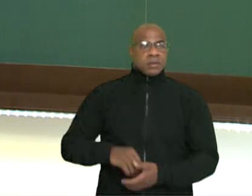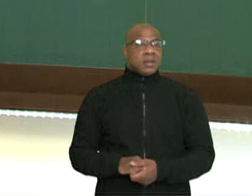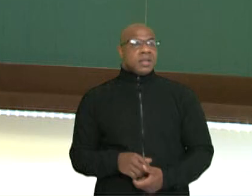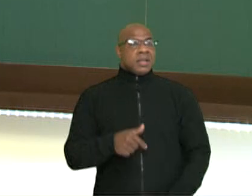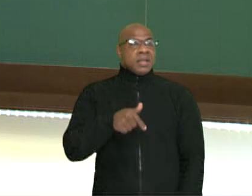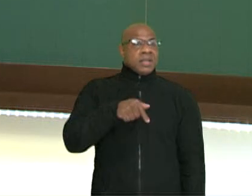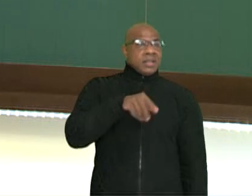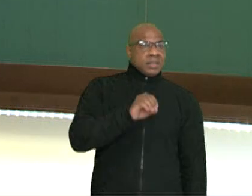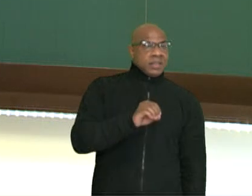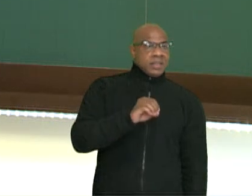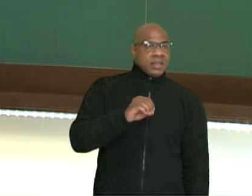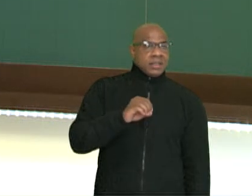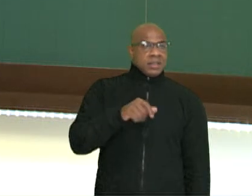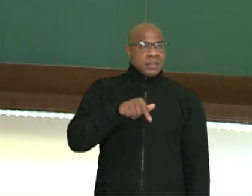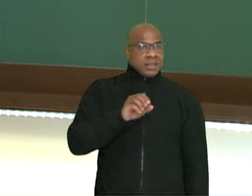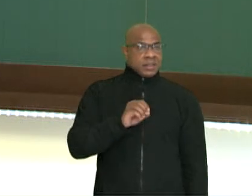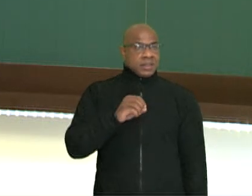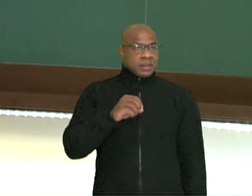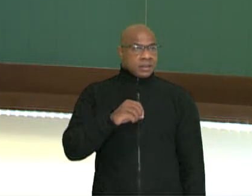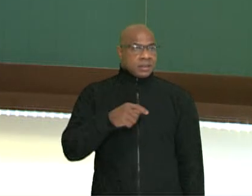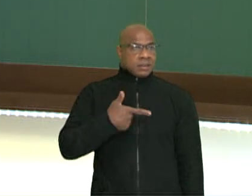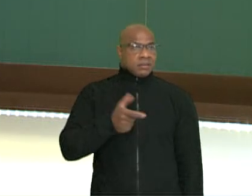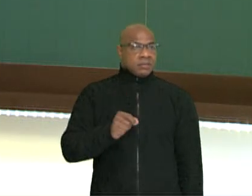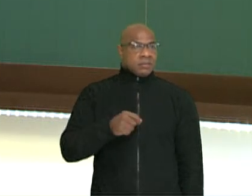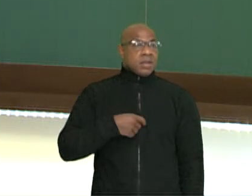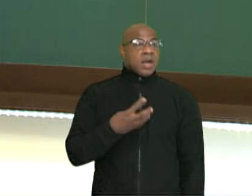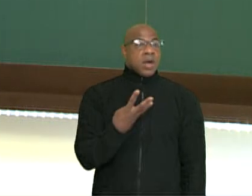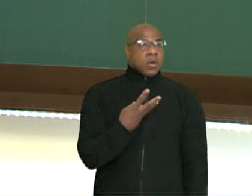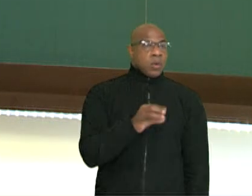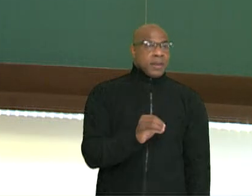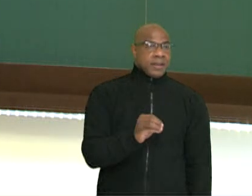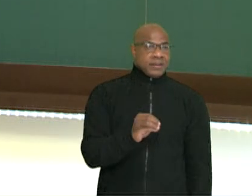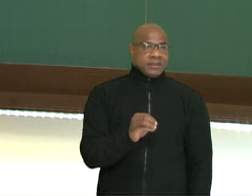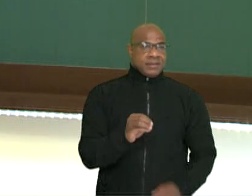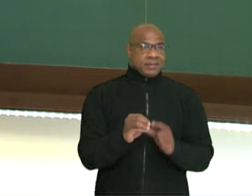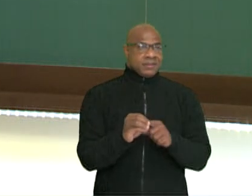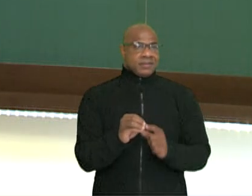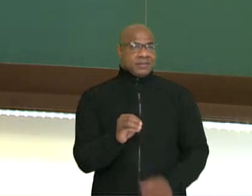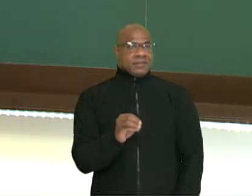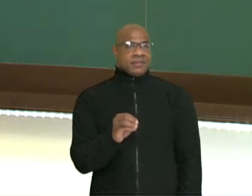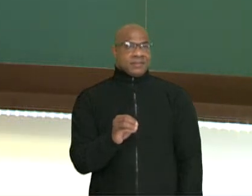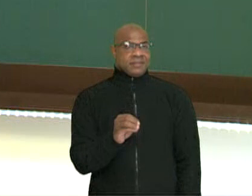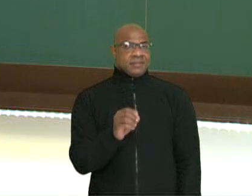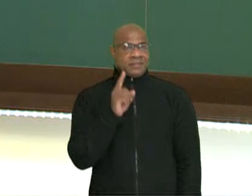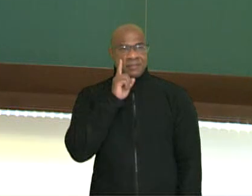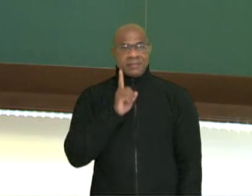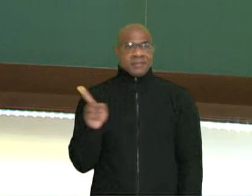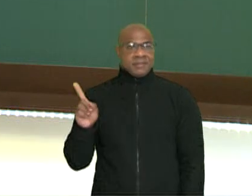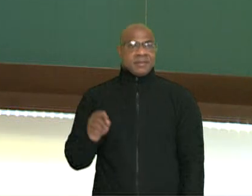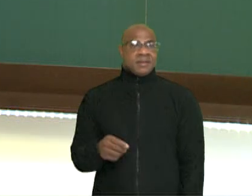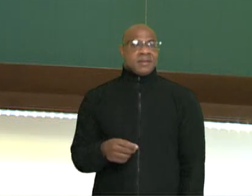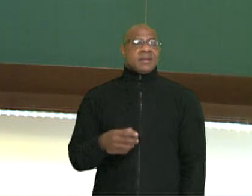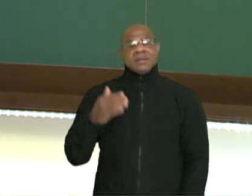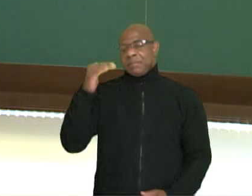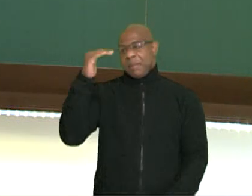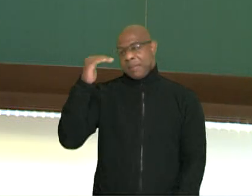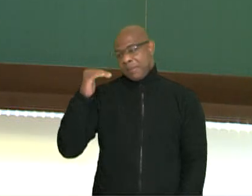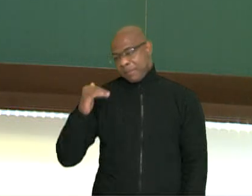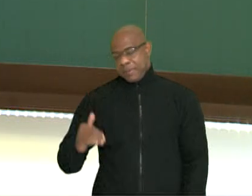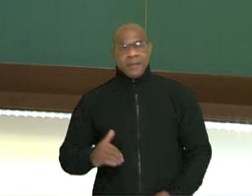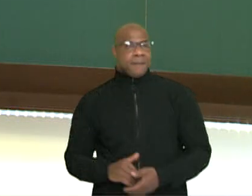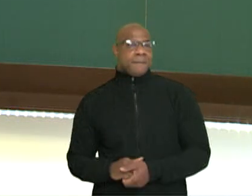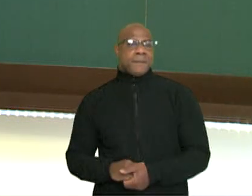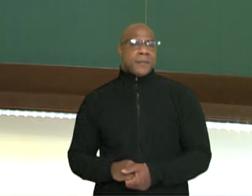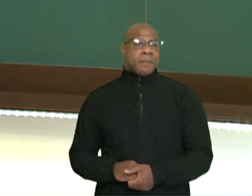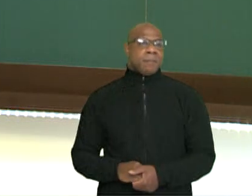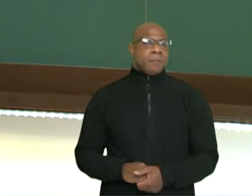entre 1,69m e 1,73m. 40 alunos têm entre 1,73m e 1,77m. E por aí vai. No caso